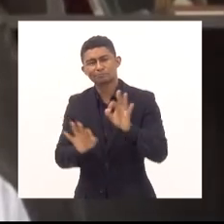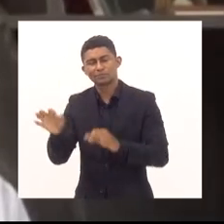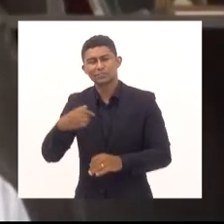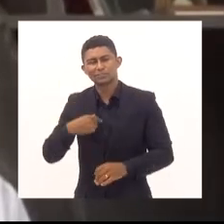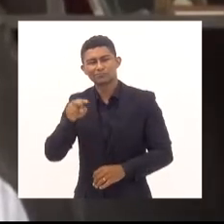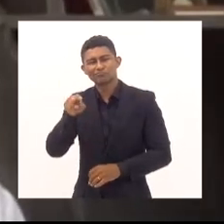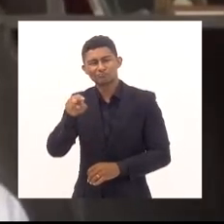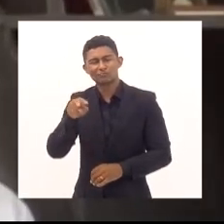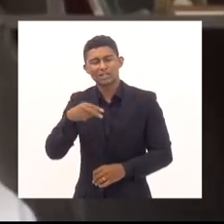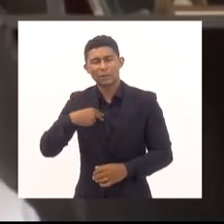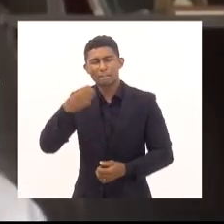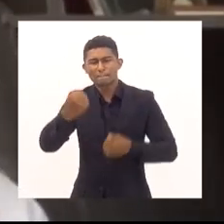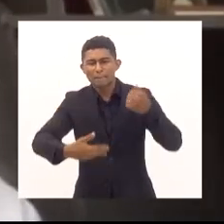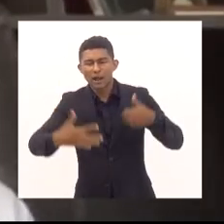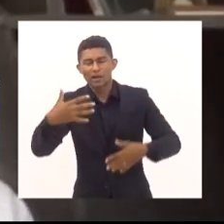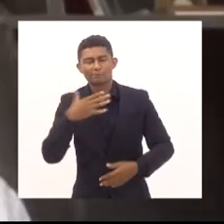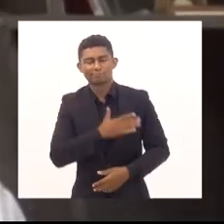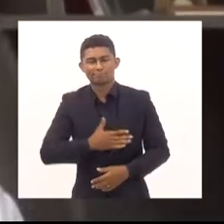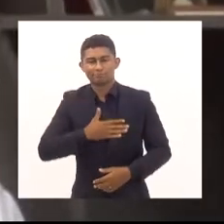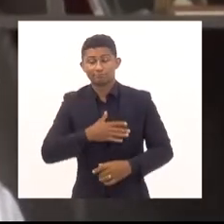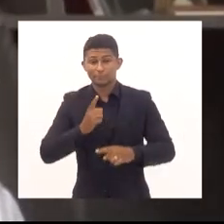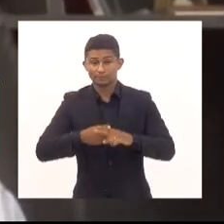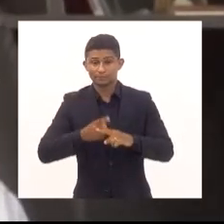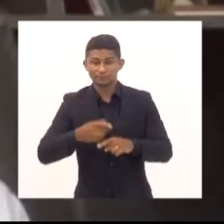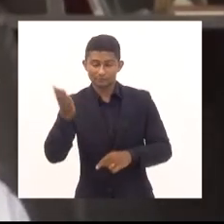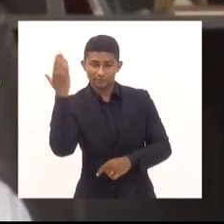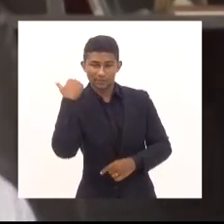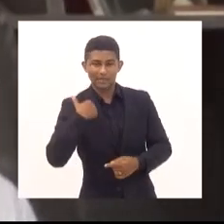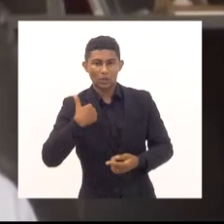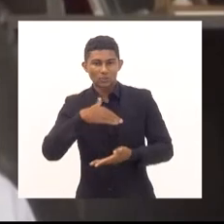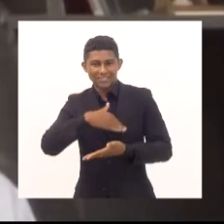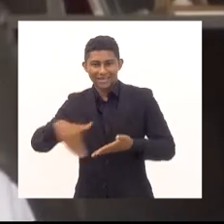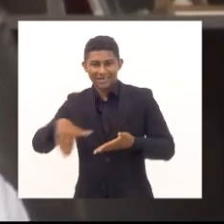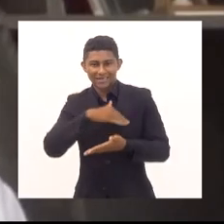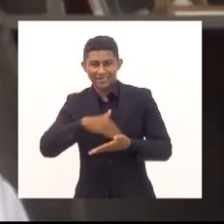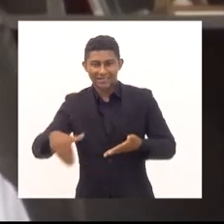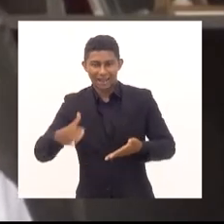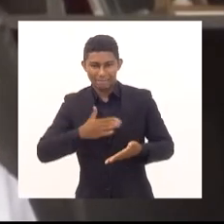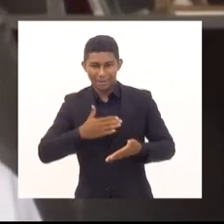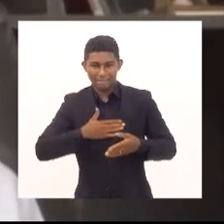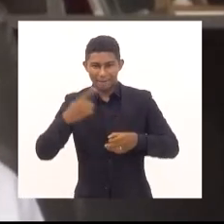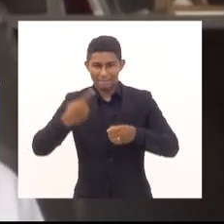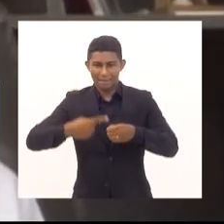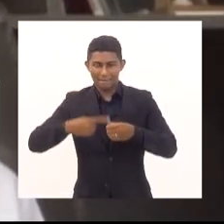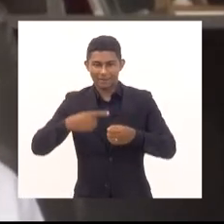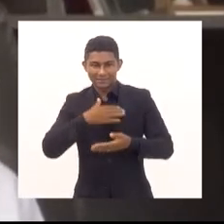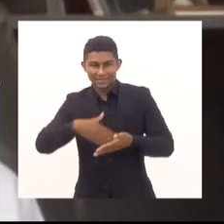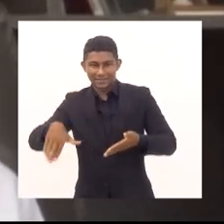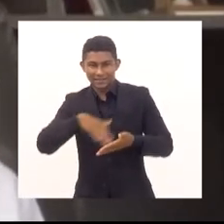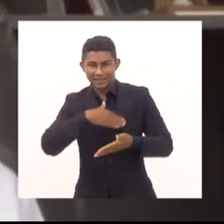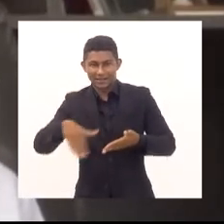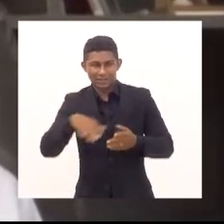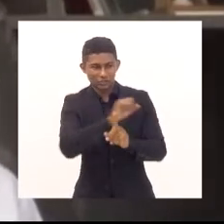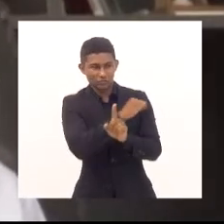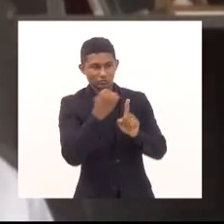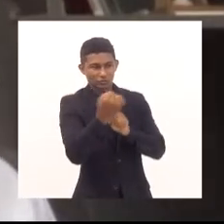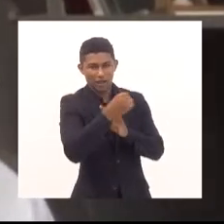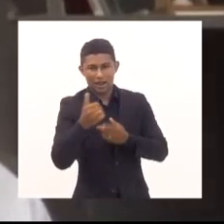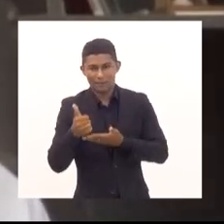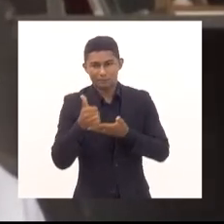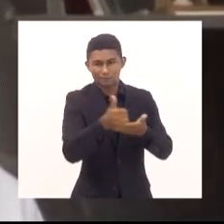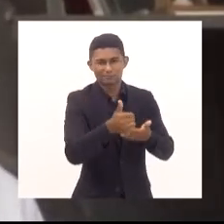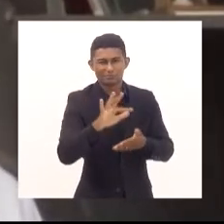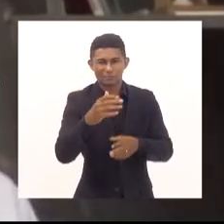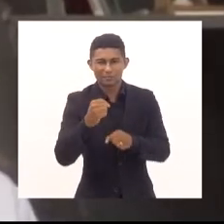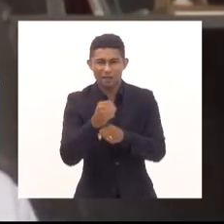porque quando eu fui secretária de assistência social também no meu município, isso aí há quase